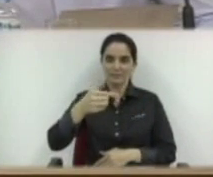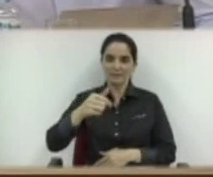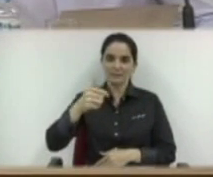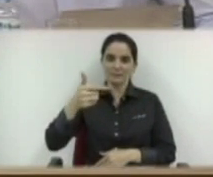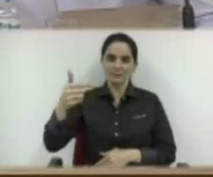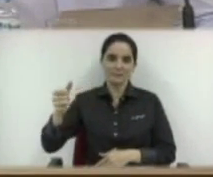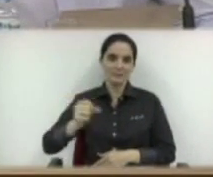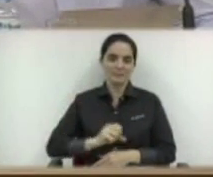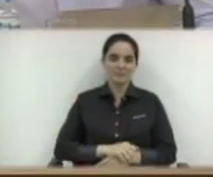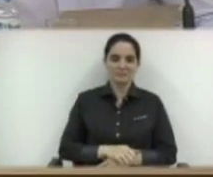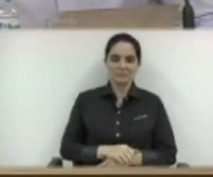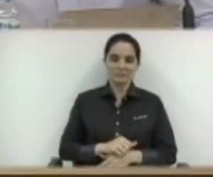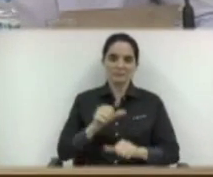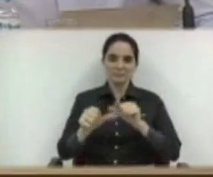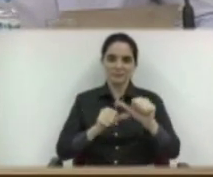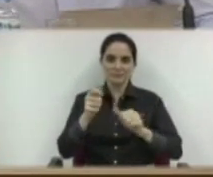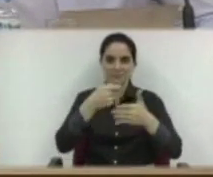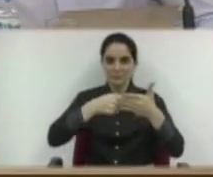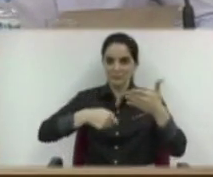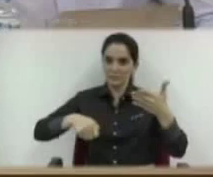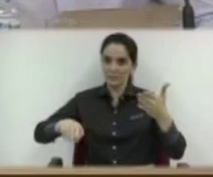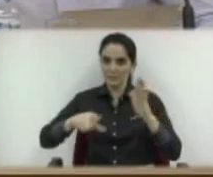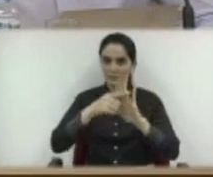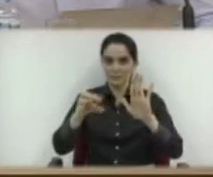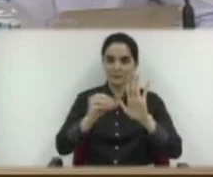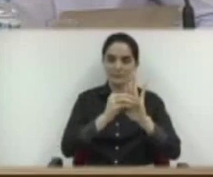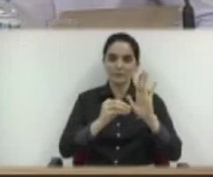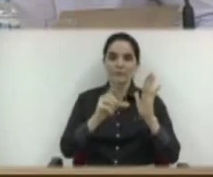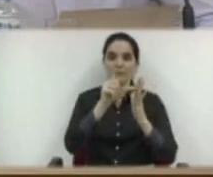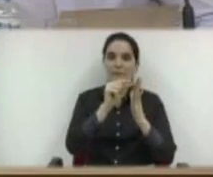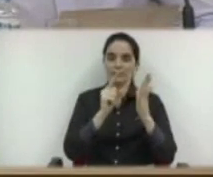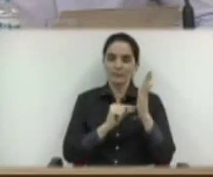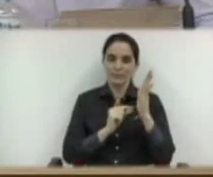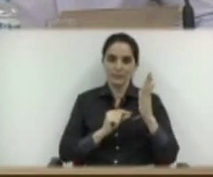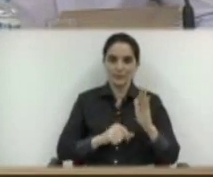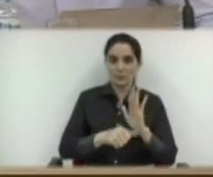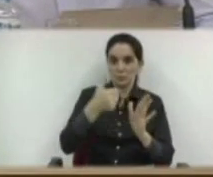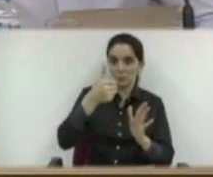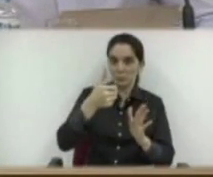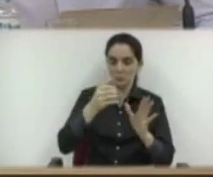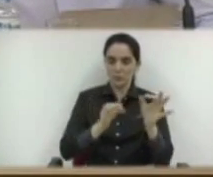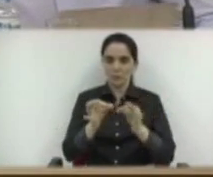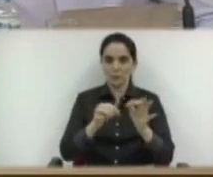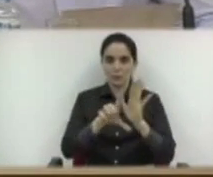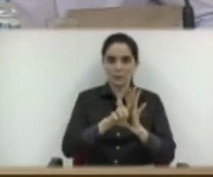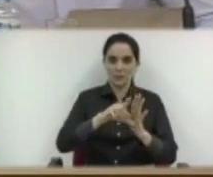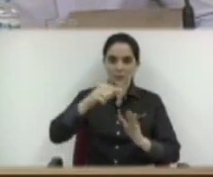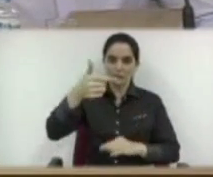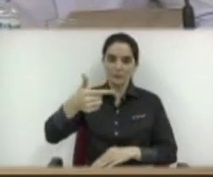229/2015. Modifica a redação da emenda e do artigo 1º do projeto de lei